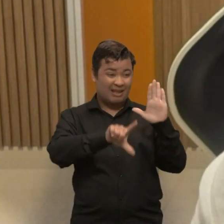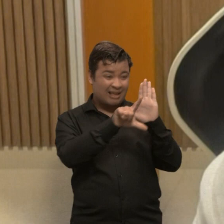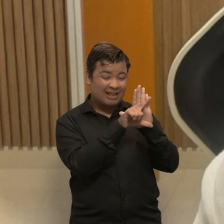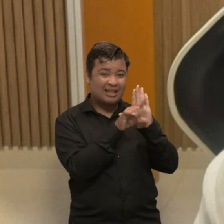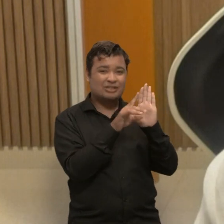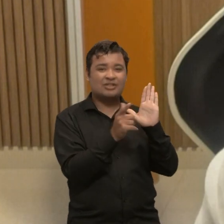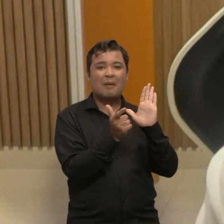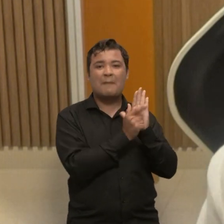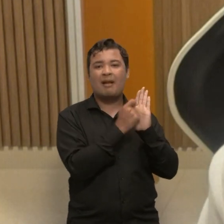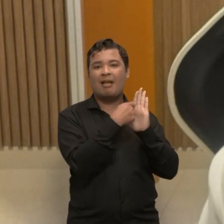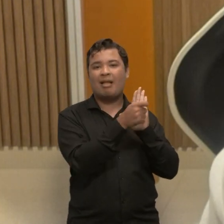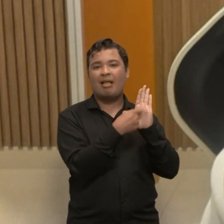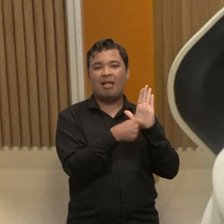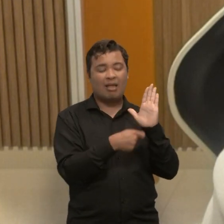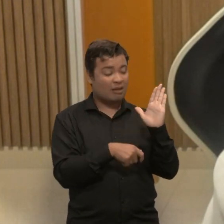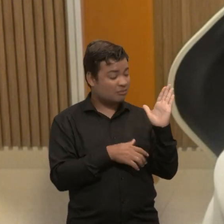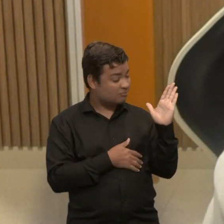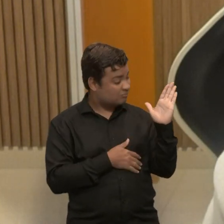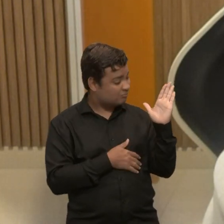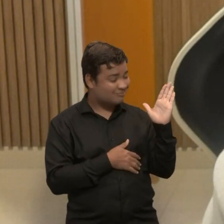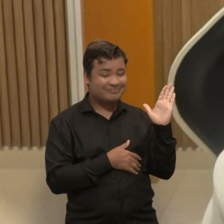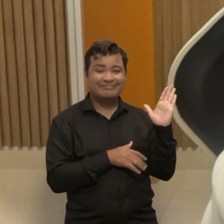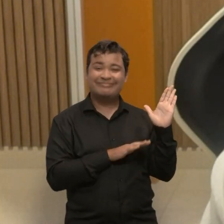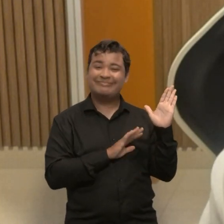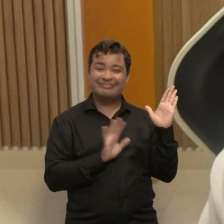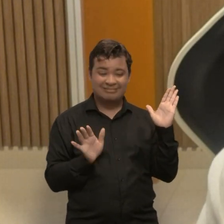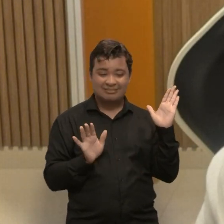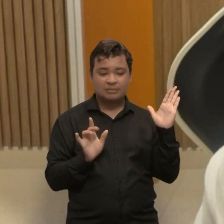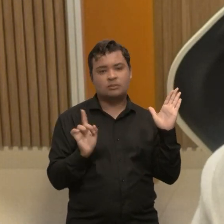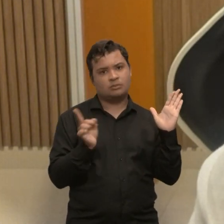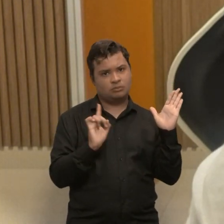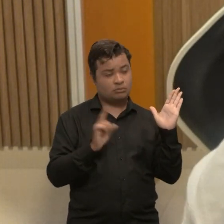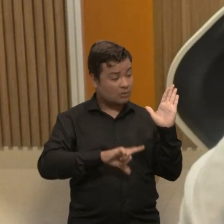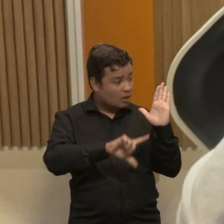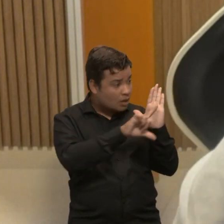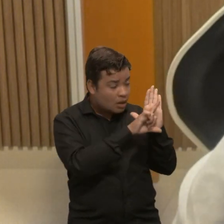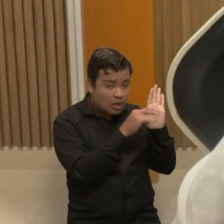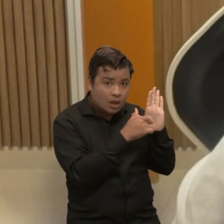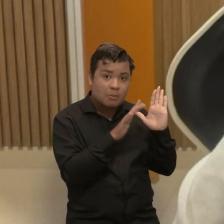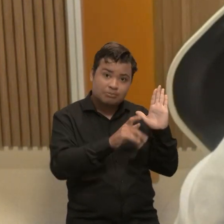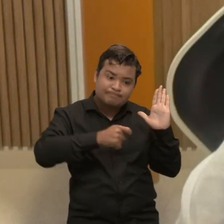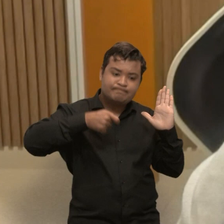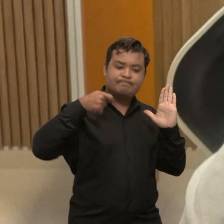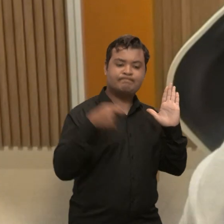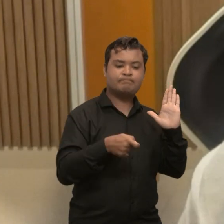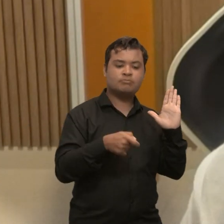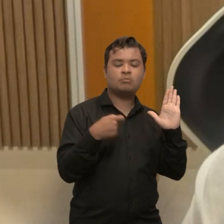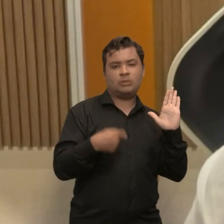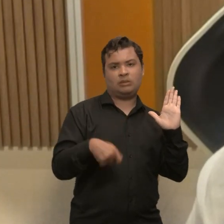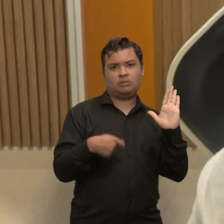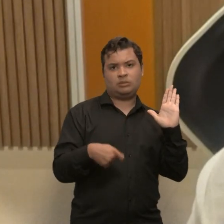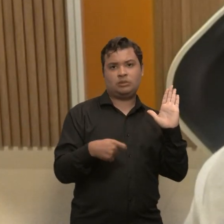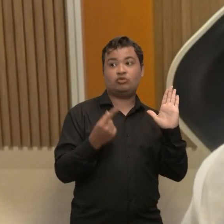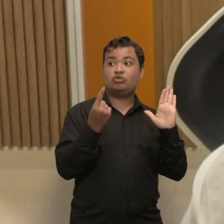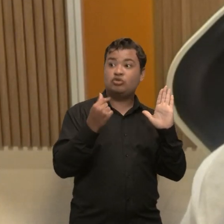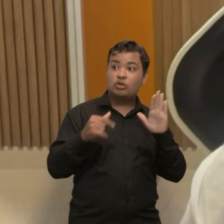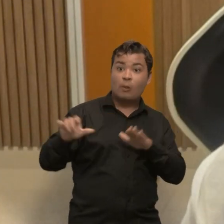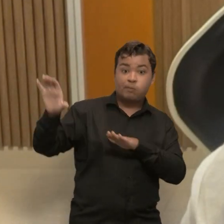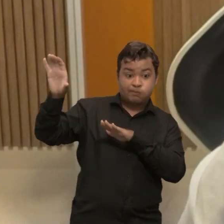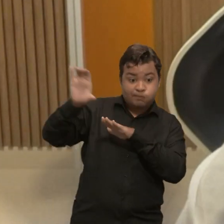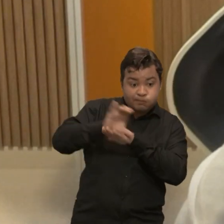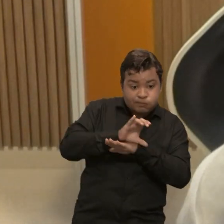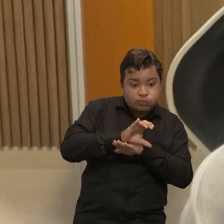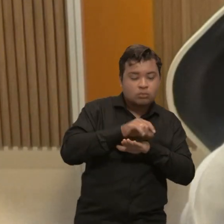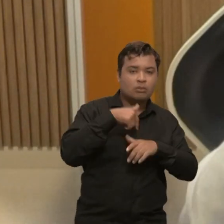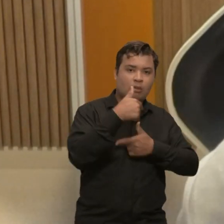Se a gente não tiver a aplicabilidade dela, e a aplicabilidade necessariamente precisa de recurso público, e principalmente se a gente